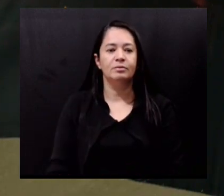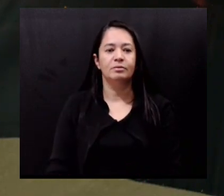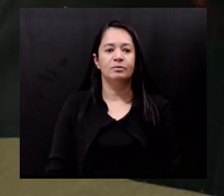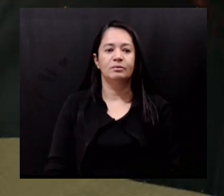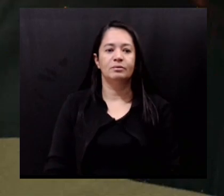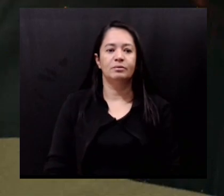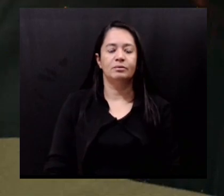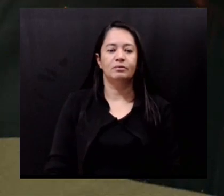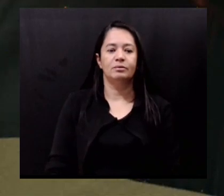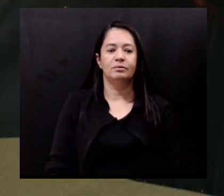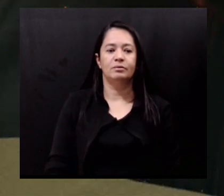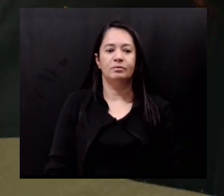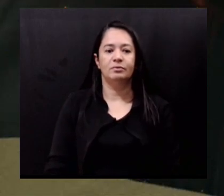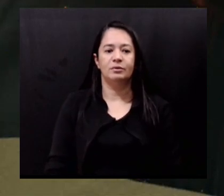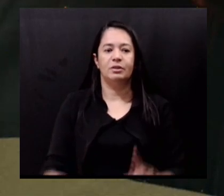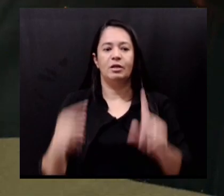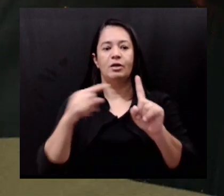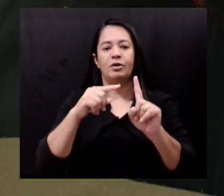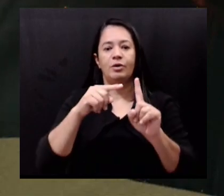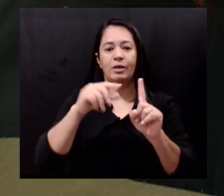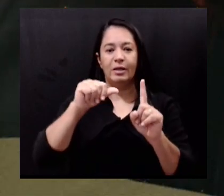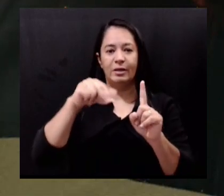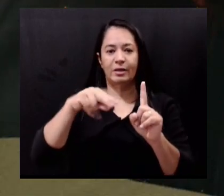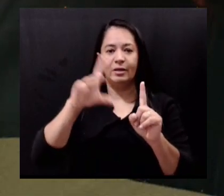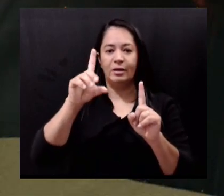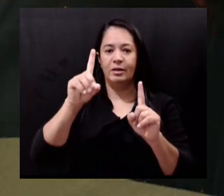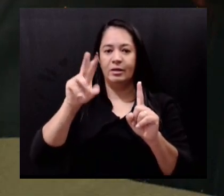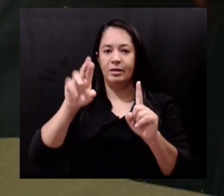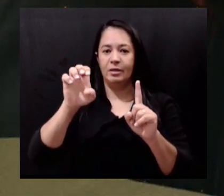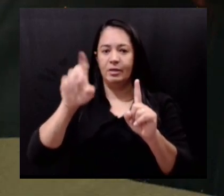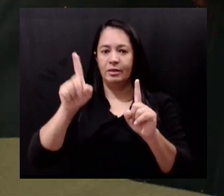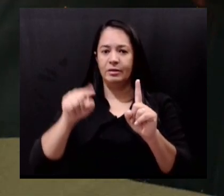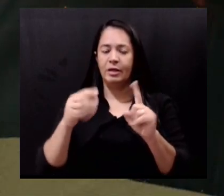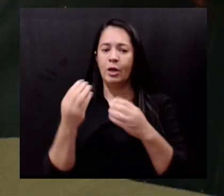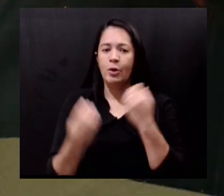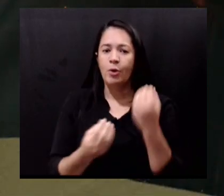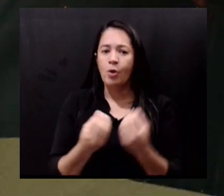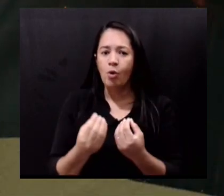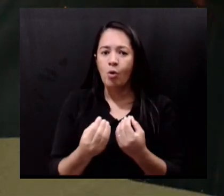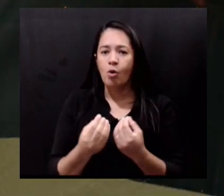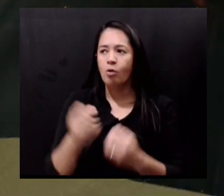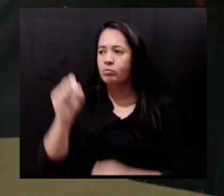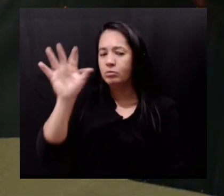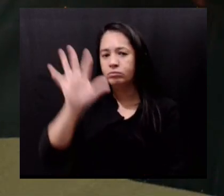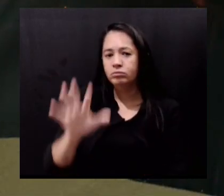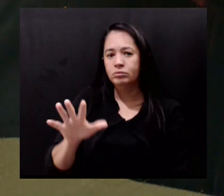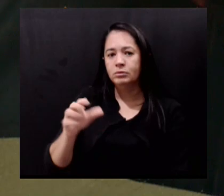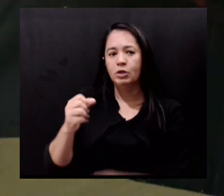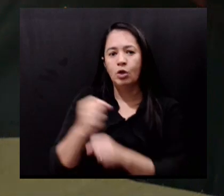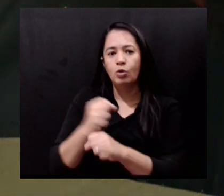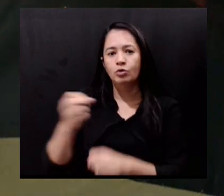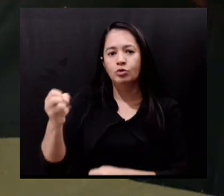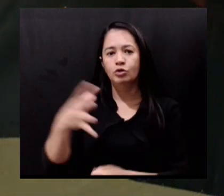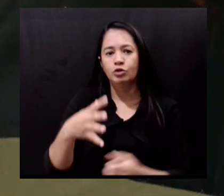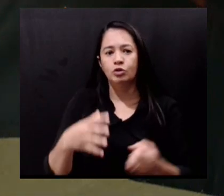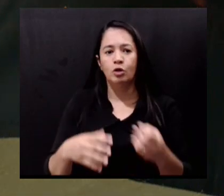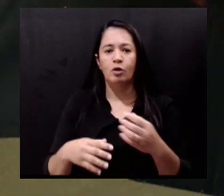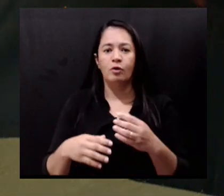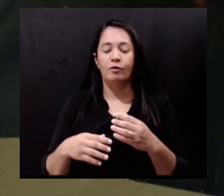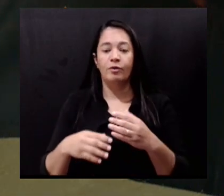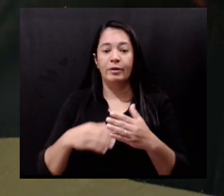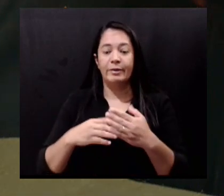perguntas, o André do Parque Prado, como reconstruir uma imagem depois de um cancelamento forte? Existe uma